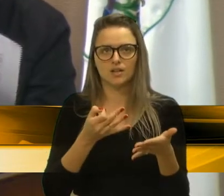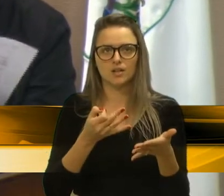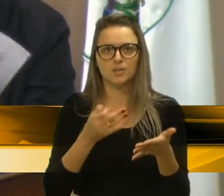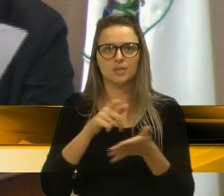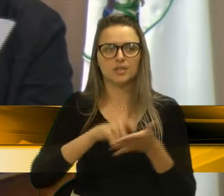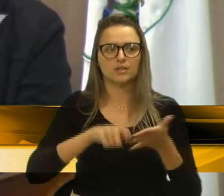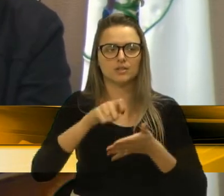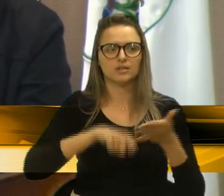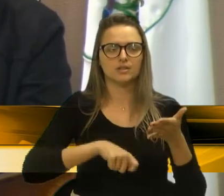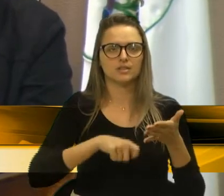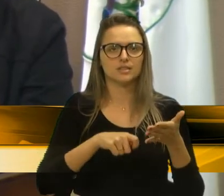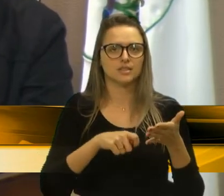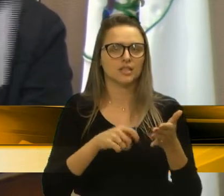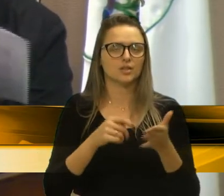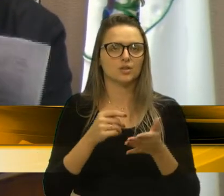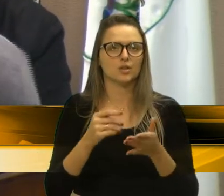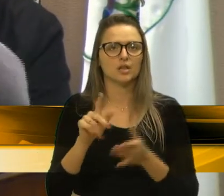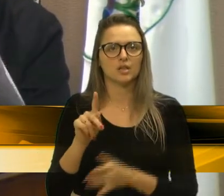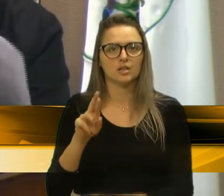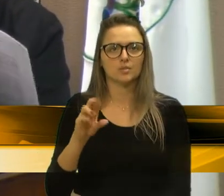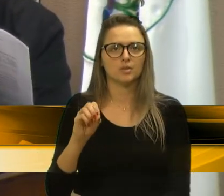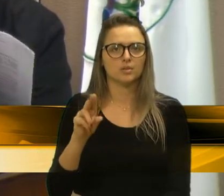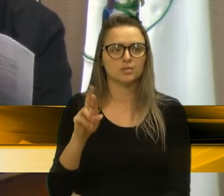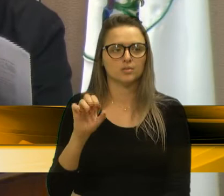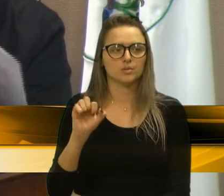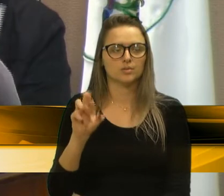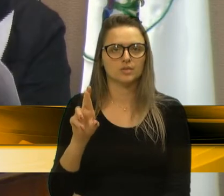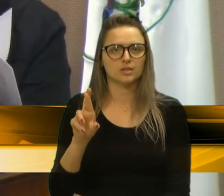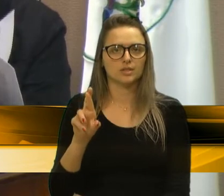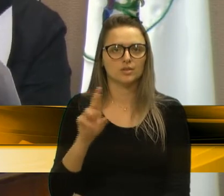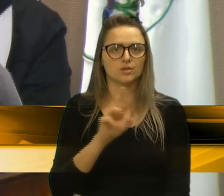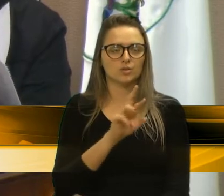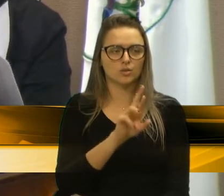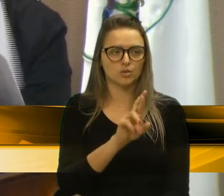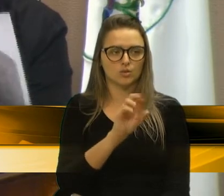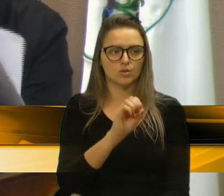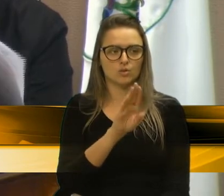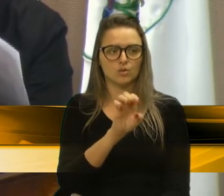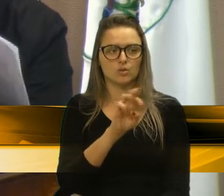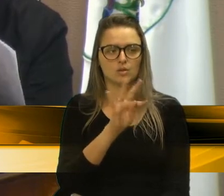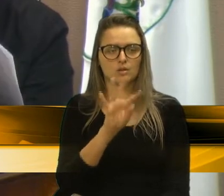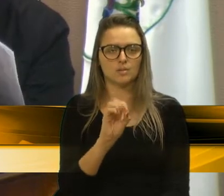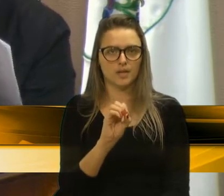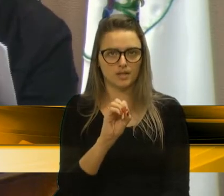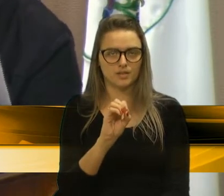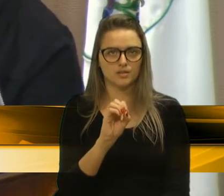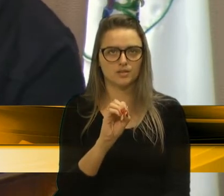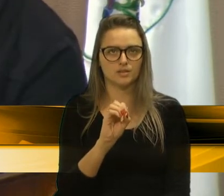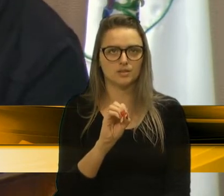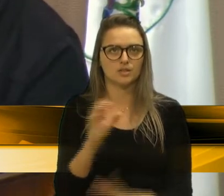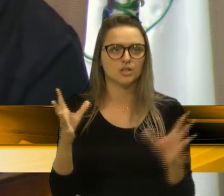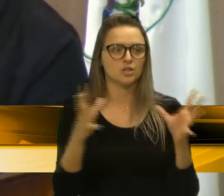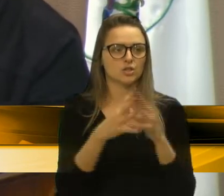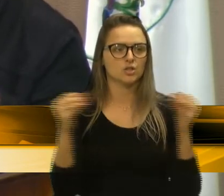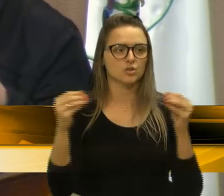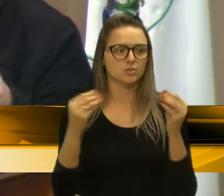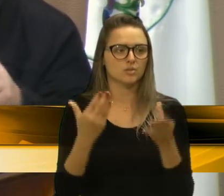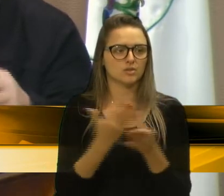assinado pelo procurador Roberto Bolsoni sumiu do